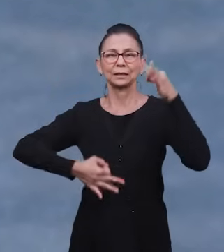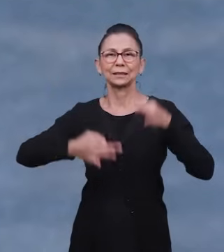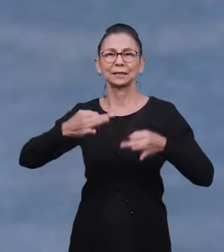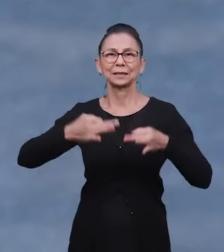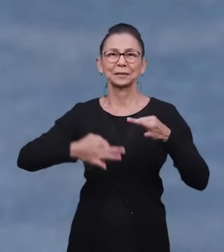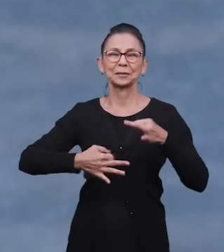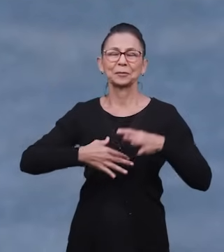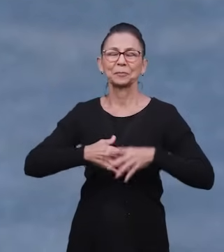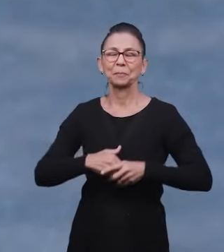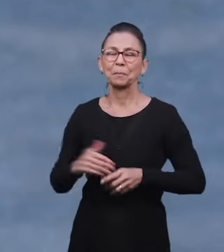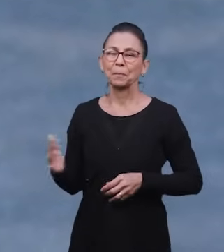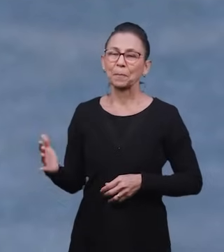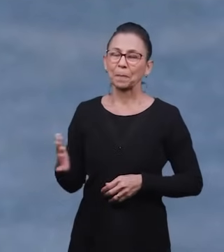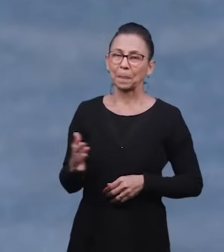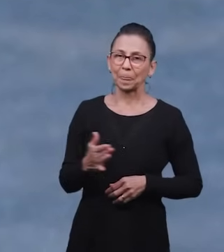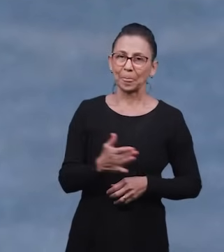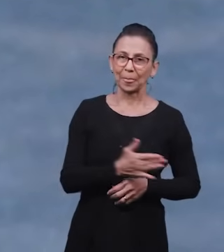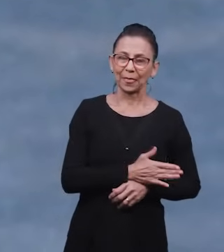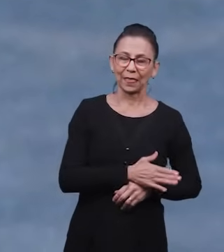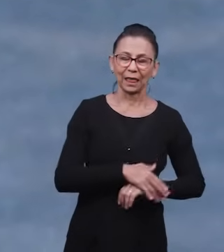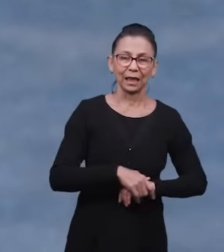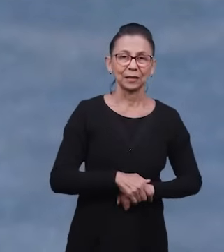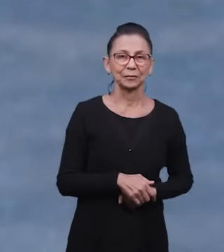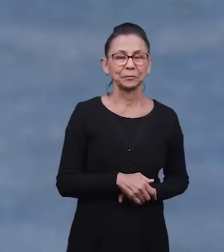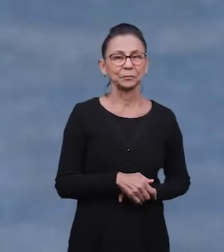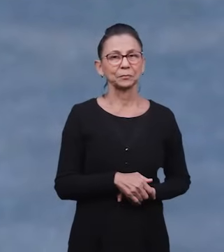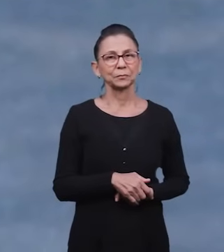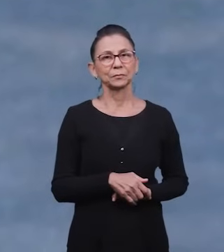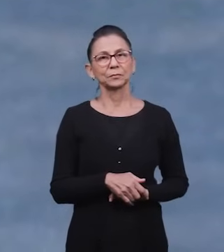do meu pai. É verdade, Ana Késia,